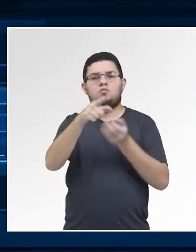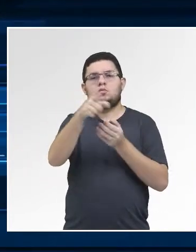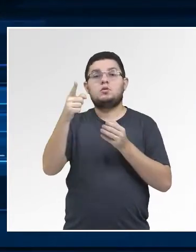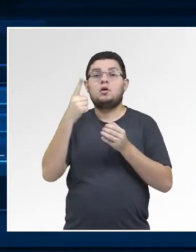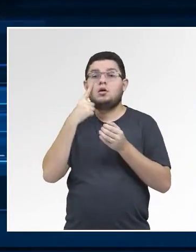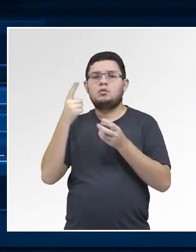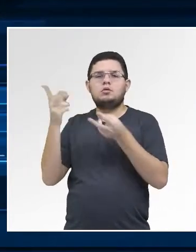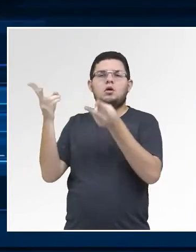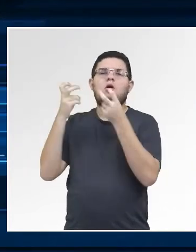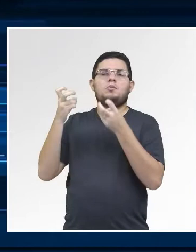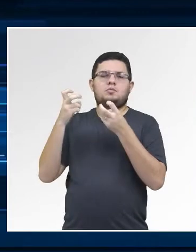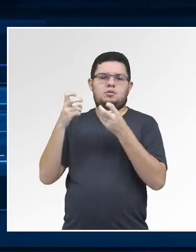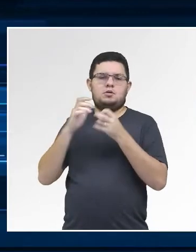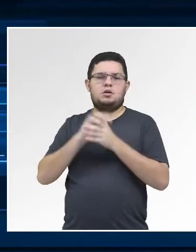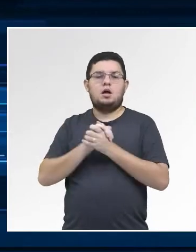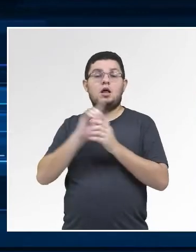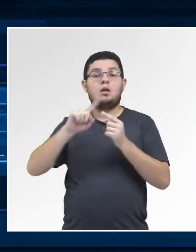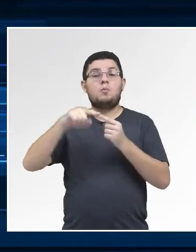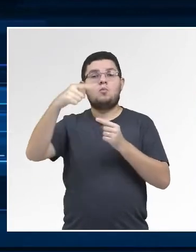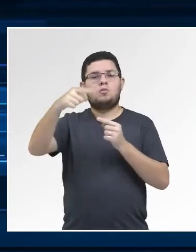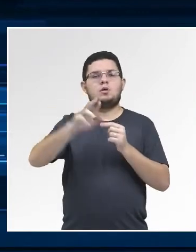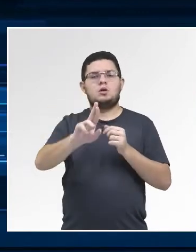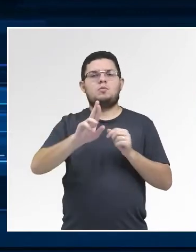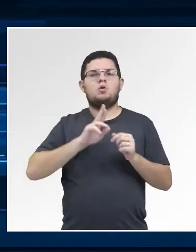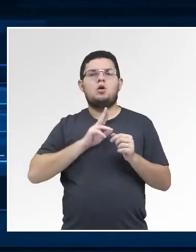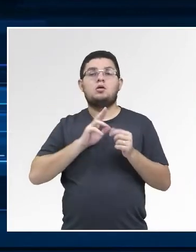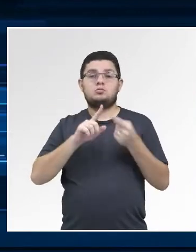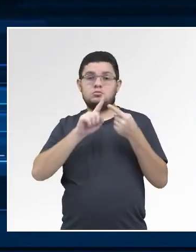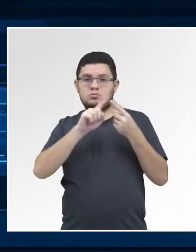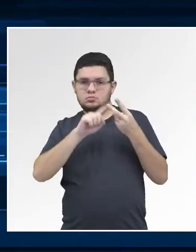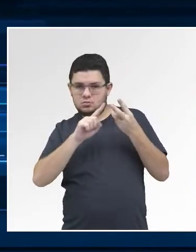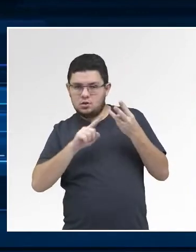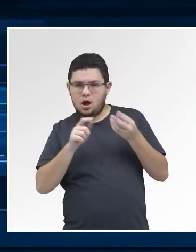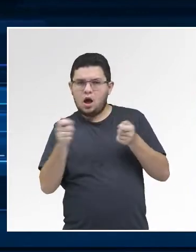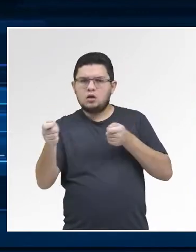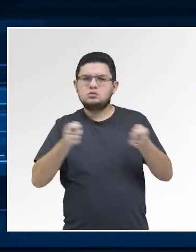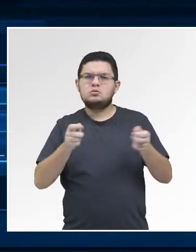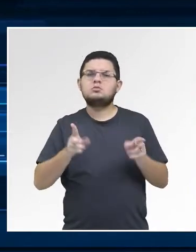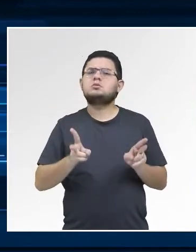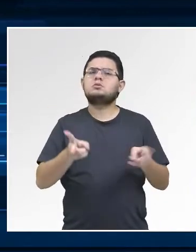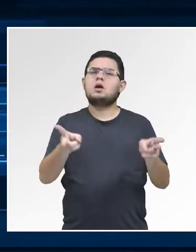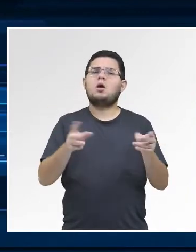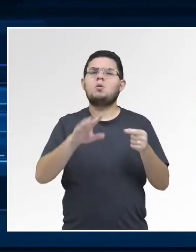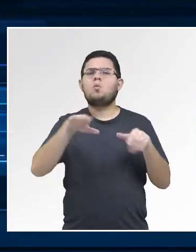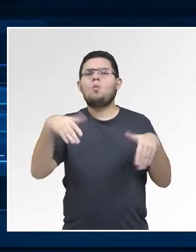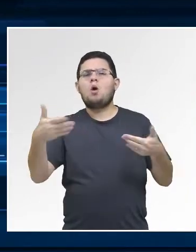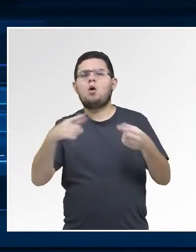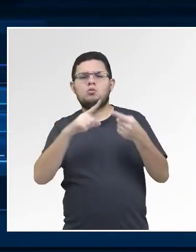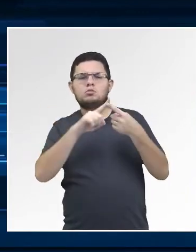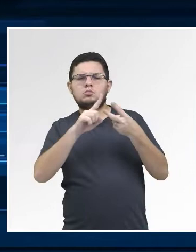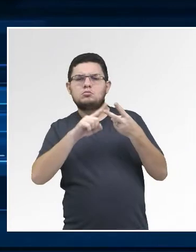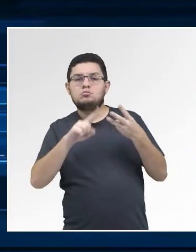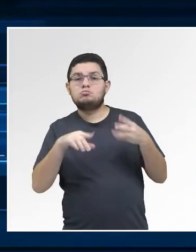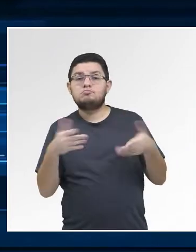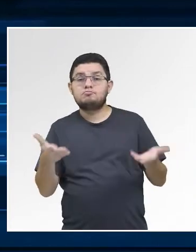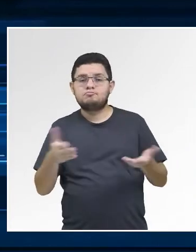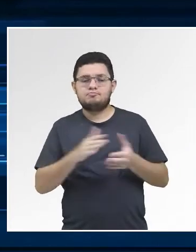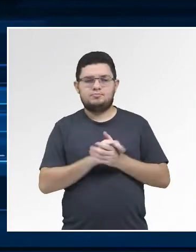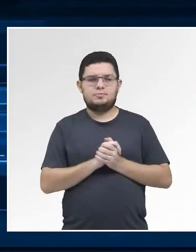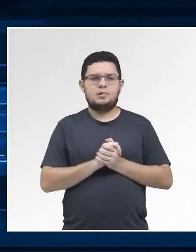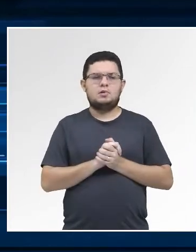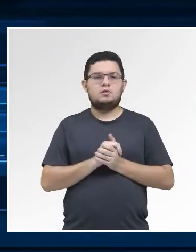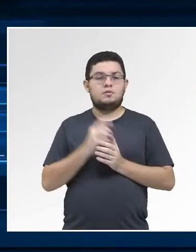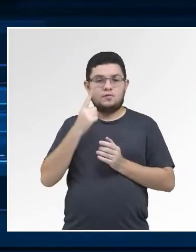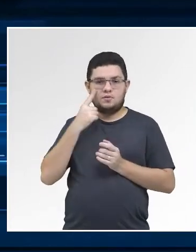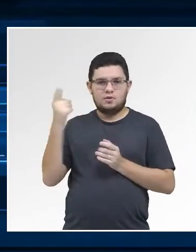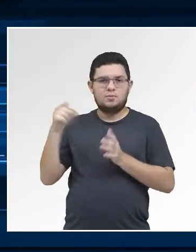foi essa ação que a Júlia continua fazendo até hoje, tá certo? Então é isso, como eu falei para vocês, o desafio do dia ali tem tudo a